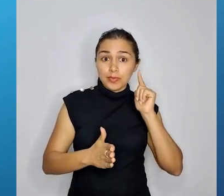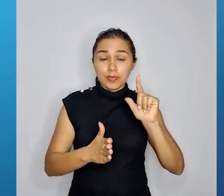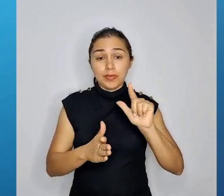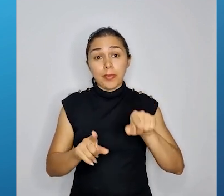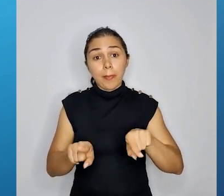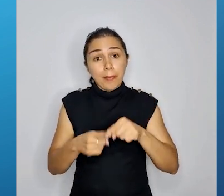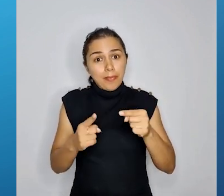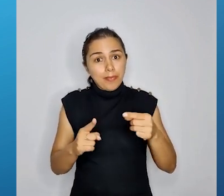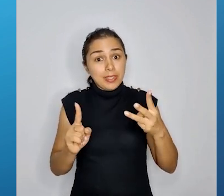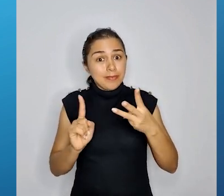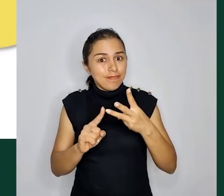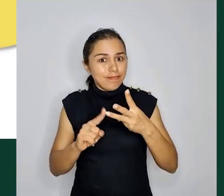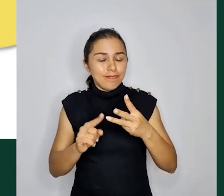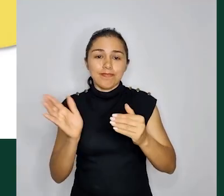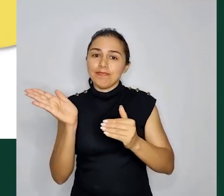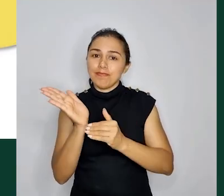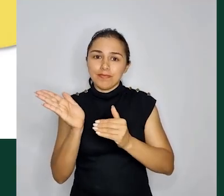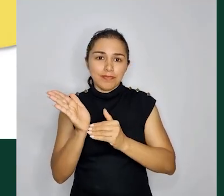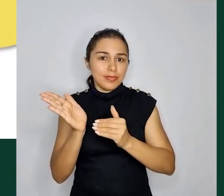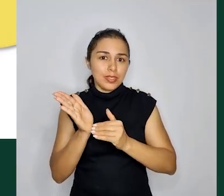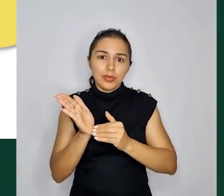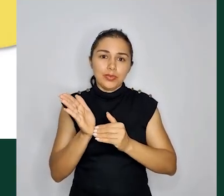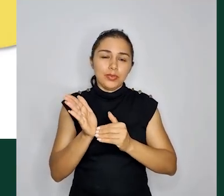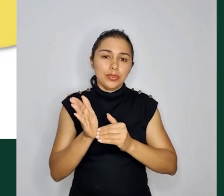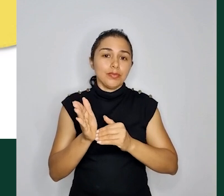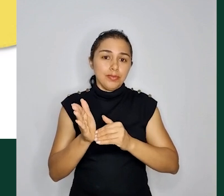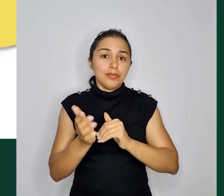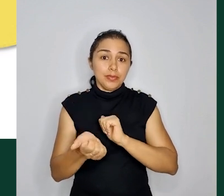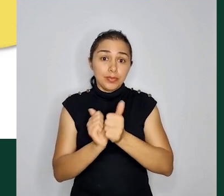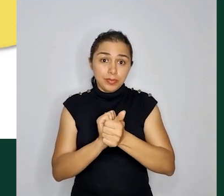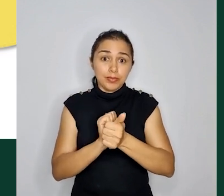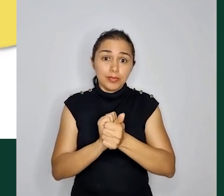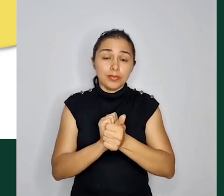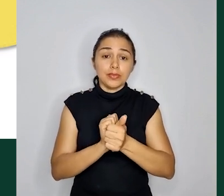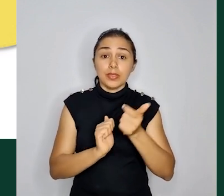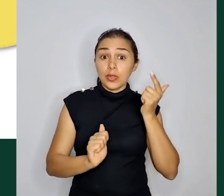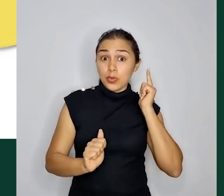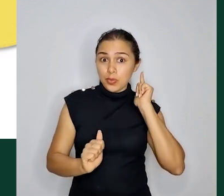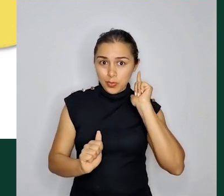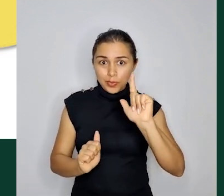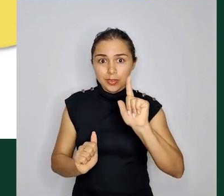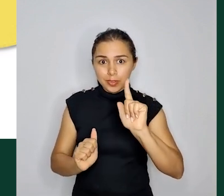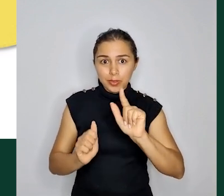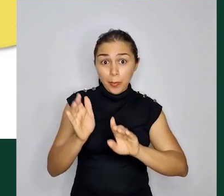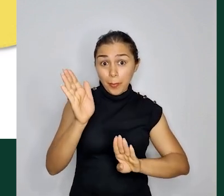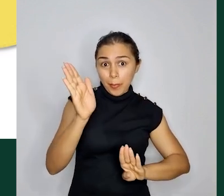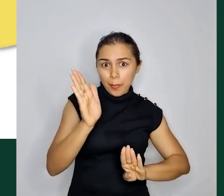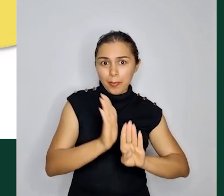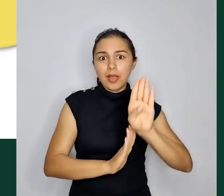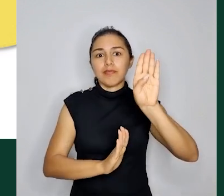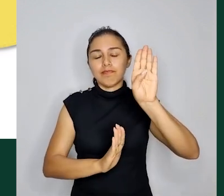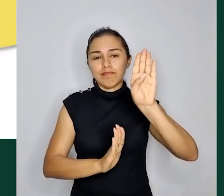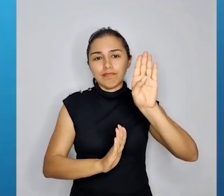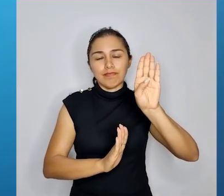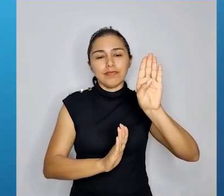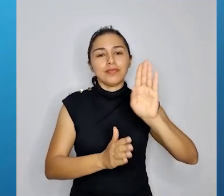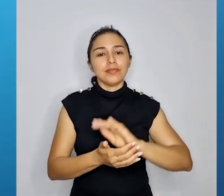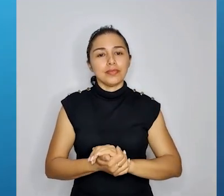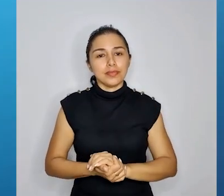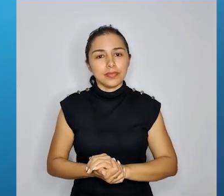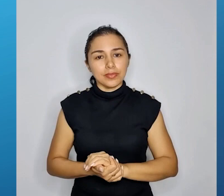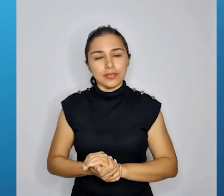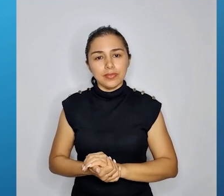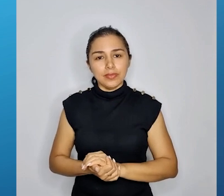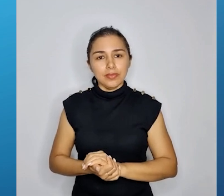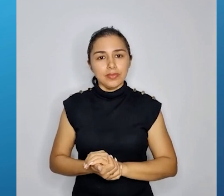sua última, na terceira prova de maratona, ele conseguiu pulverizar o recorde que já durava por muito tempo. O atleta,